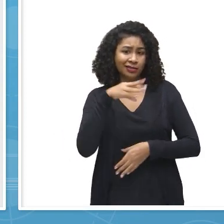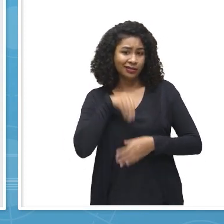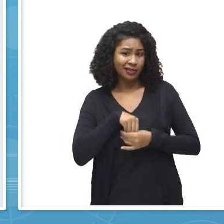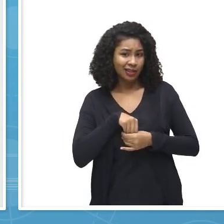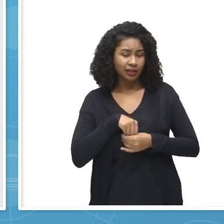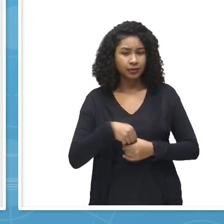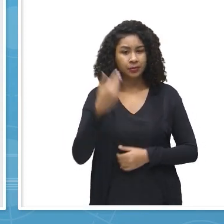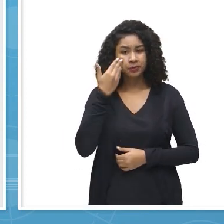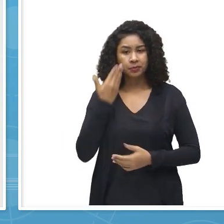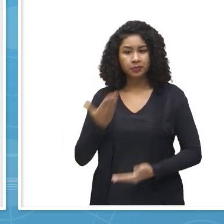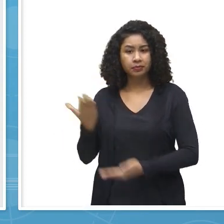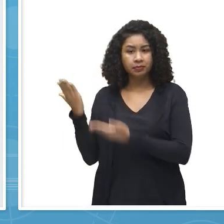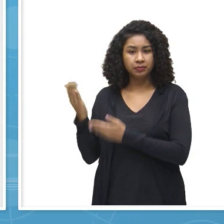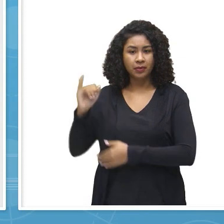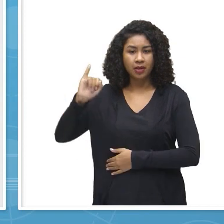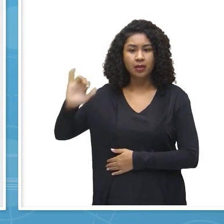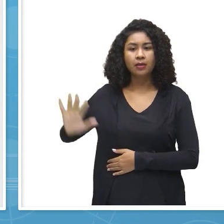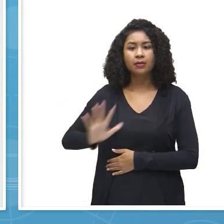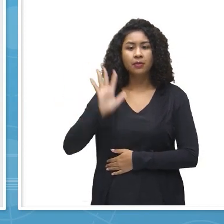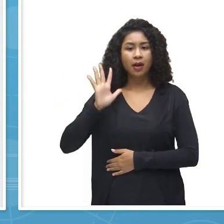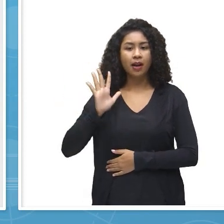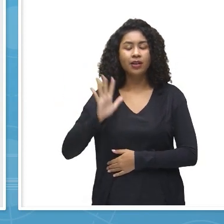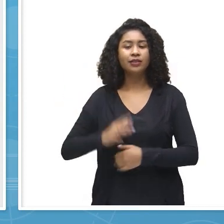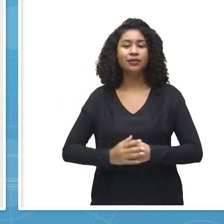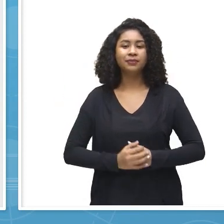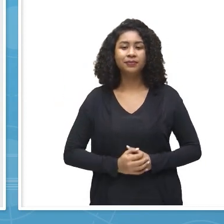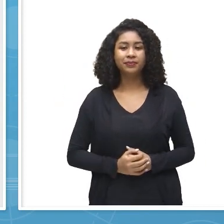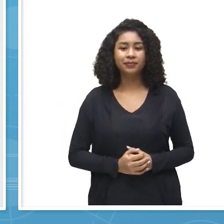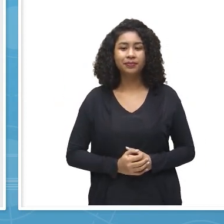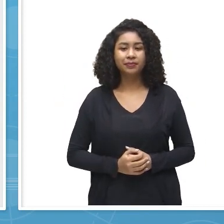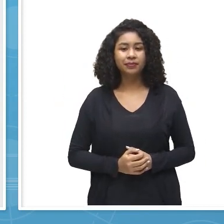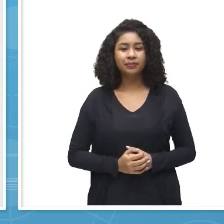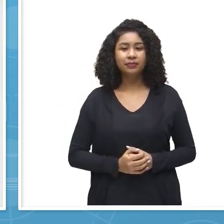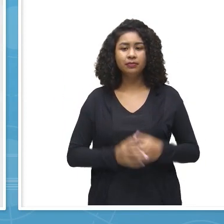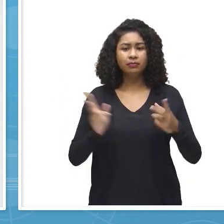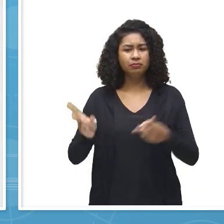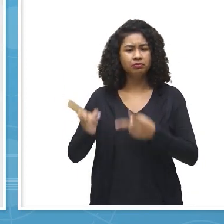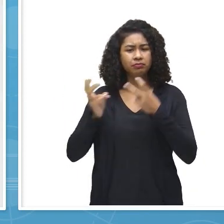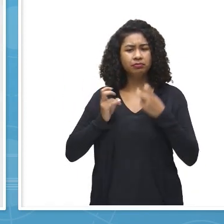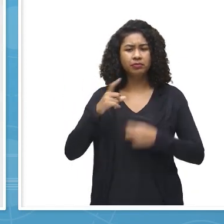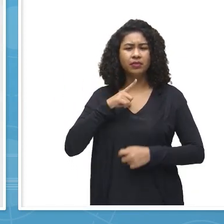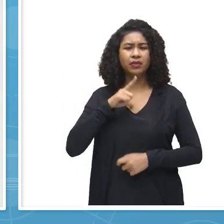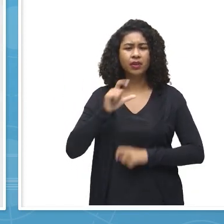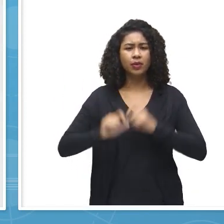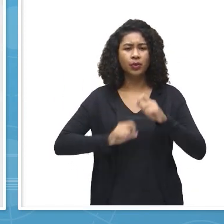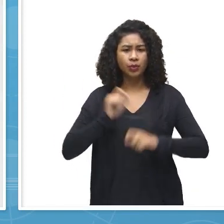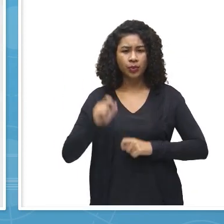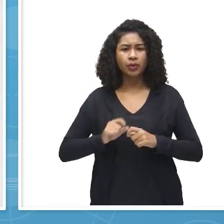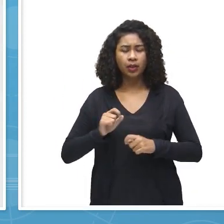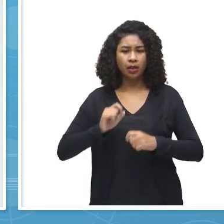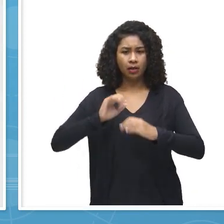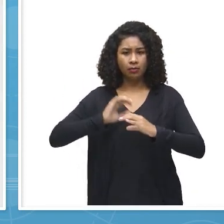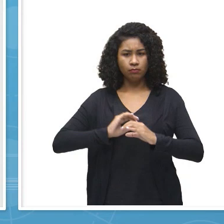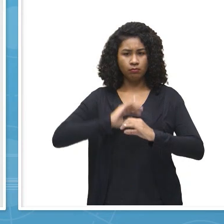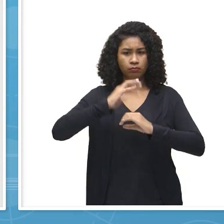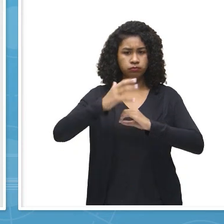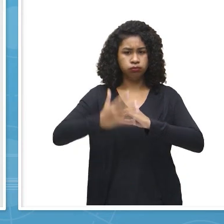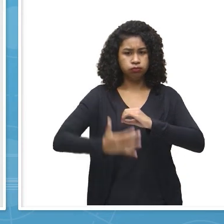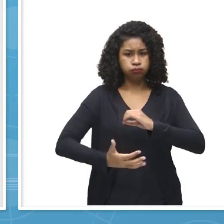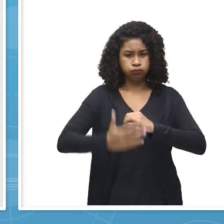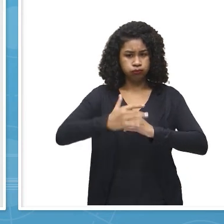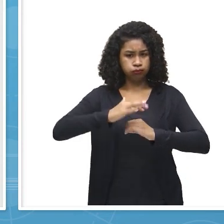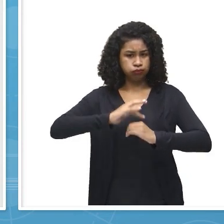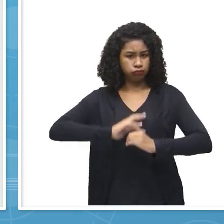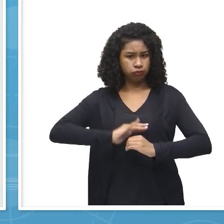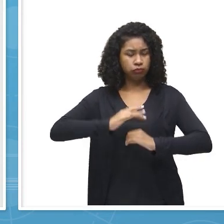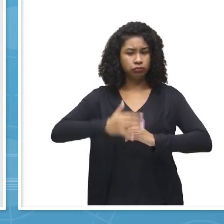nossa célula, né, representada aí, e a gente vê que ela tem, primeiro aqui a nossa membrana plasmática, então